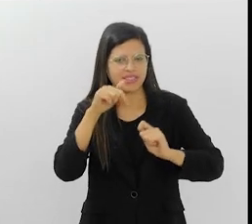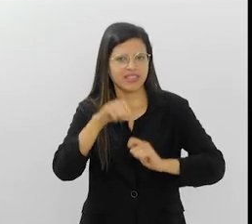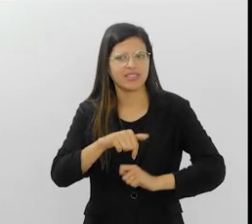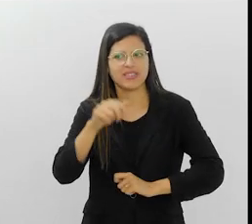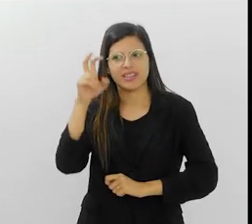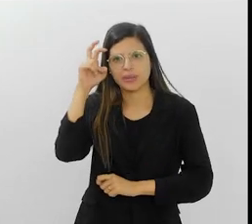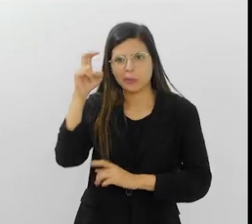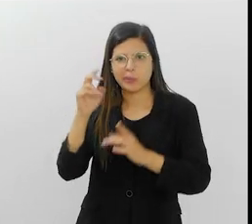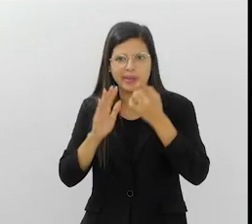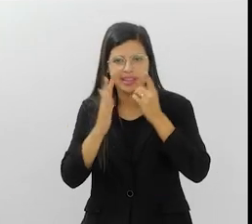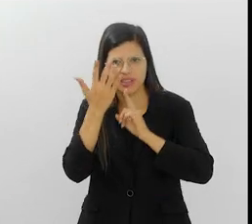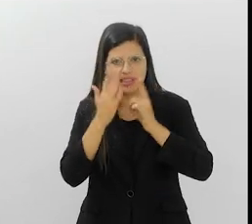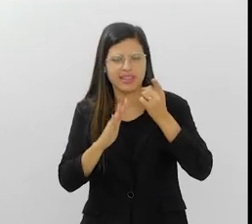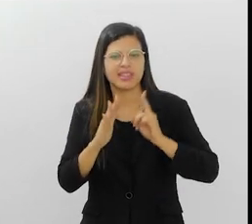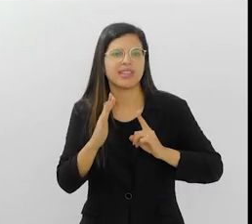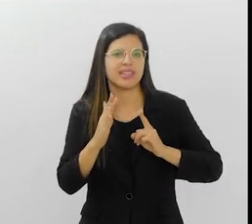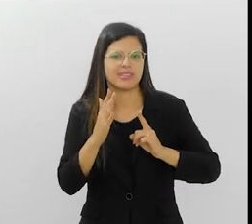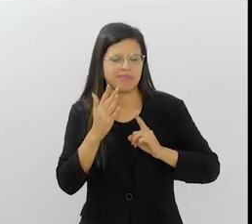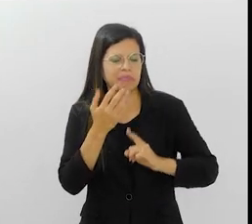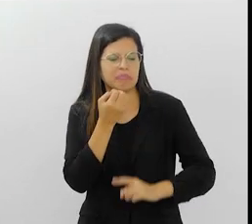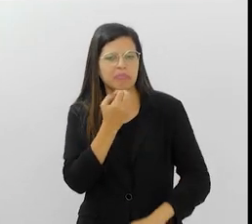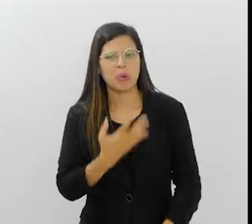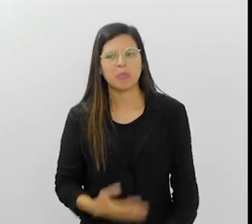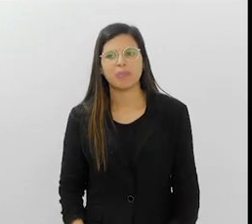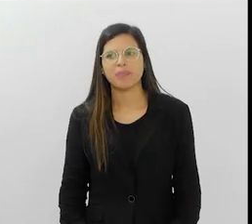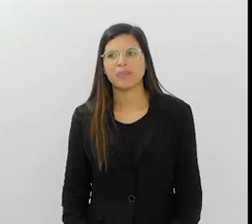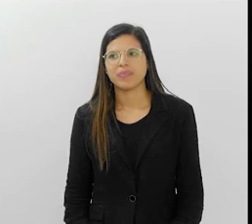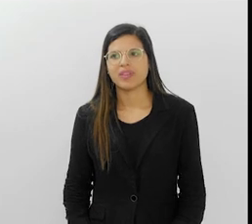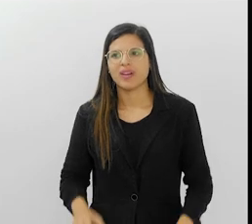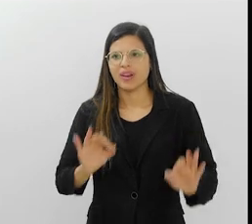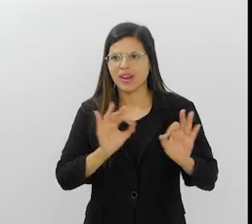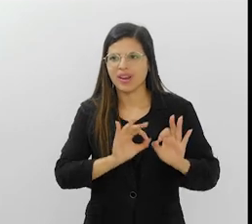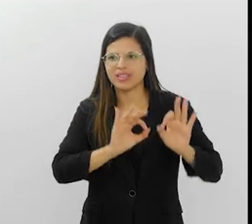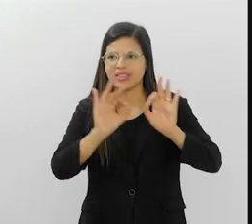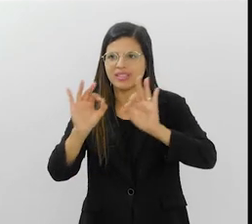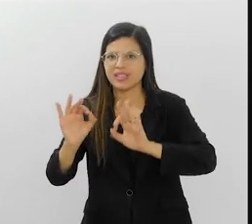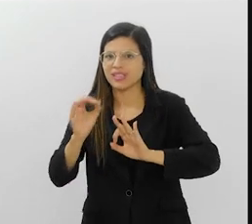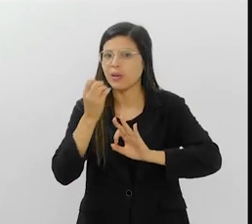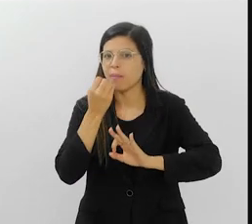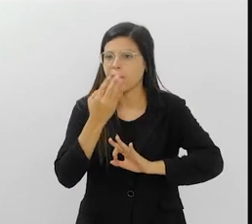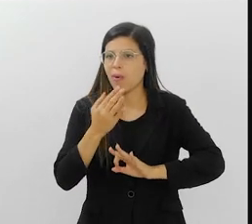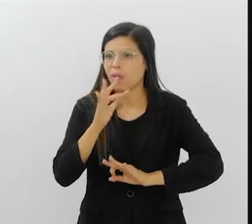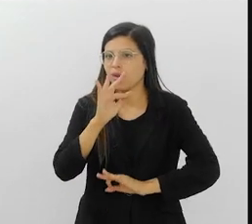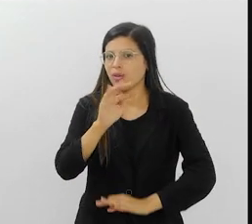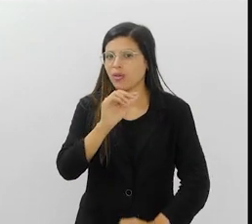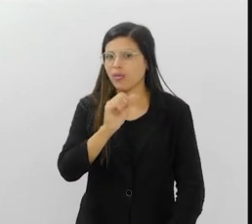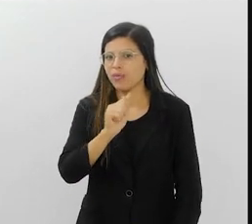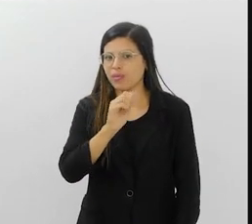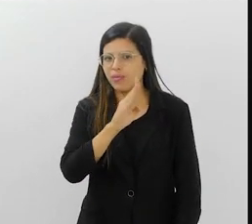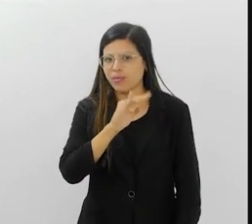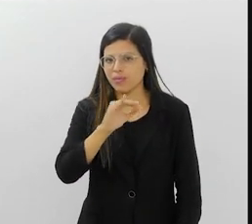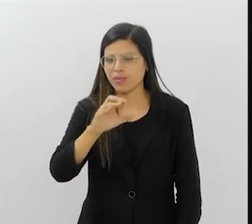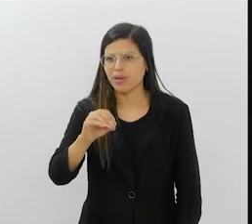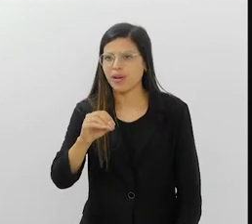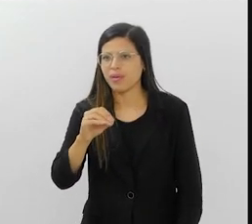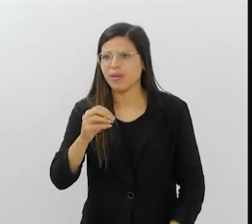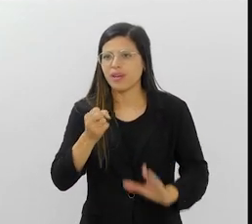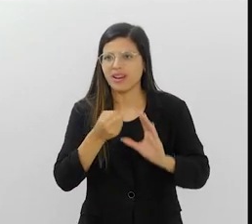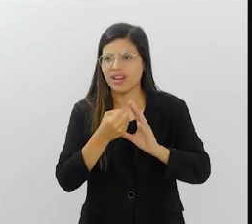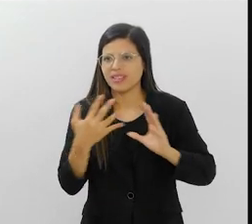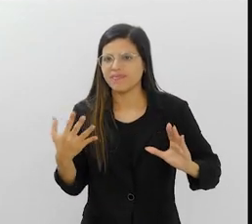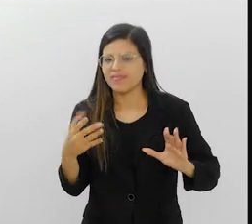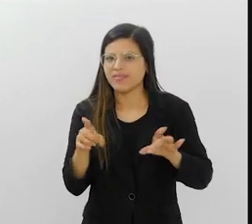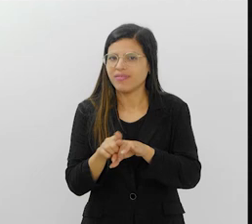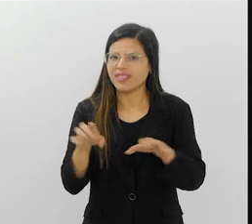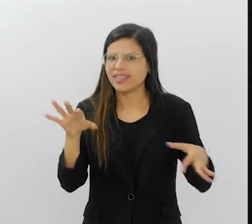no Quintas com Quintas, falando de Rosa Magalhães, vale a pena. Eu assisti, é muito bom. E o Fábio tem uma característica, ele também era muito